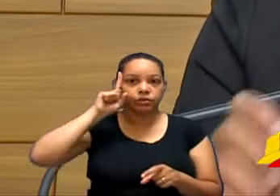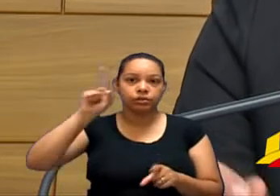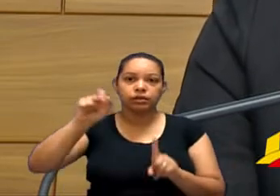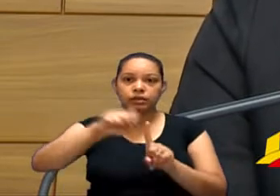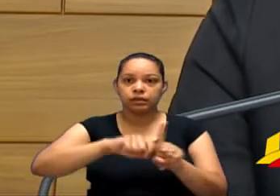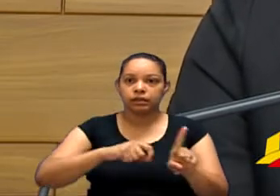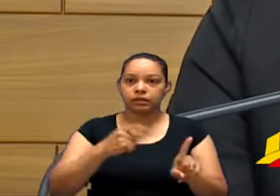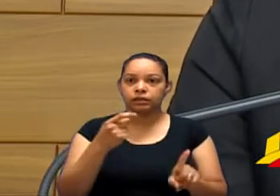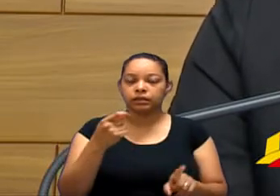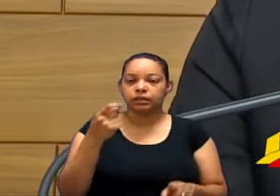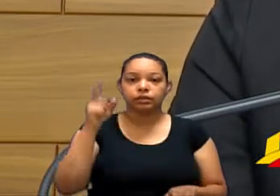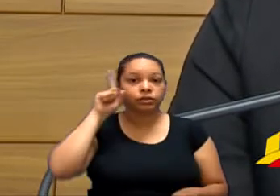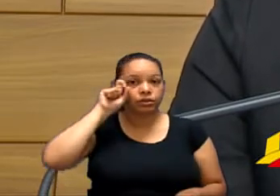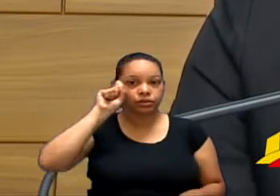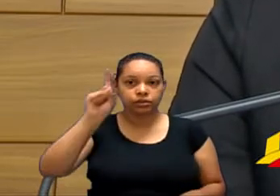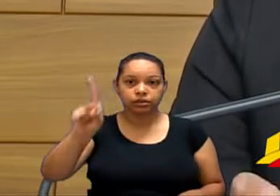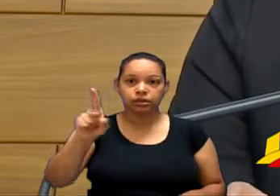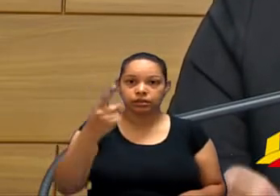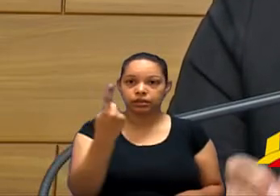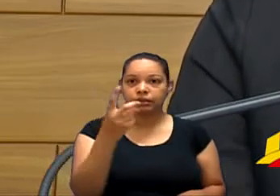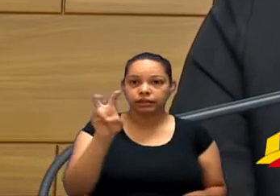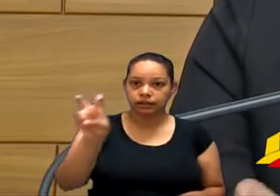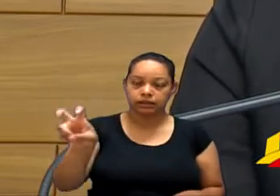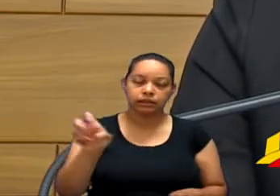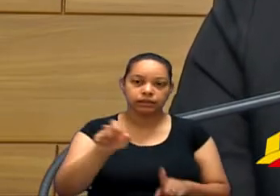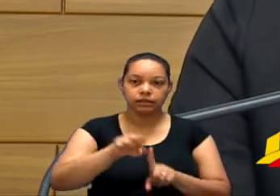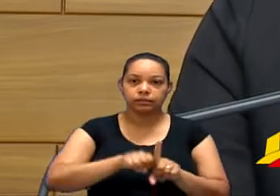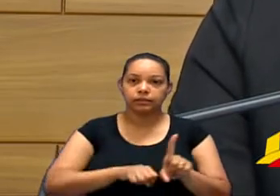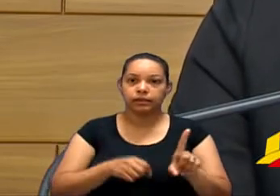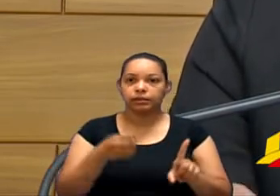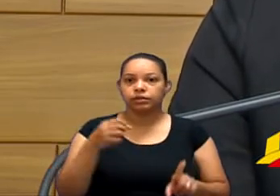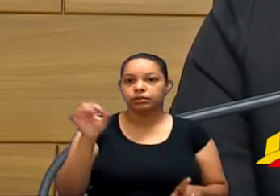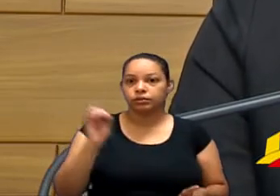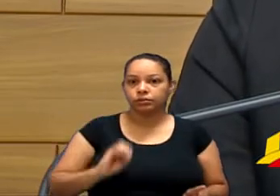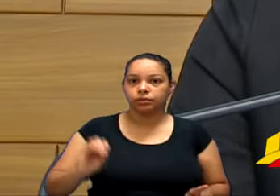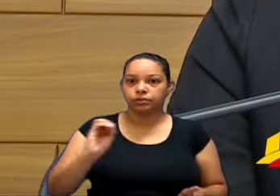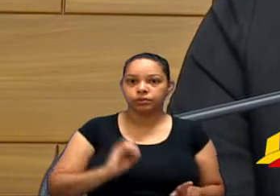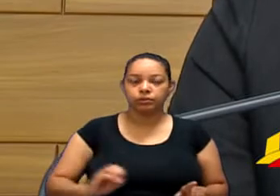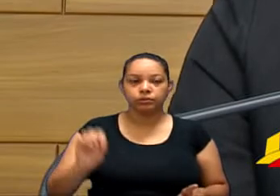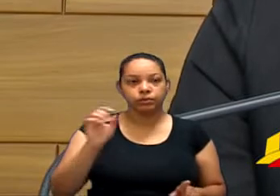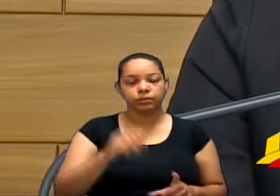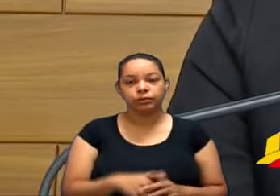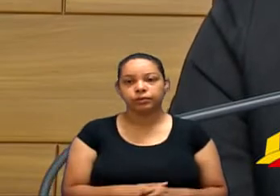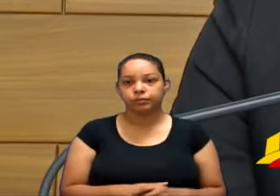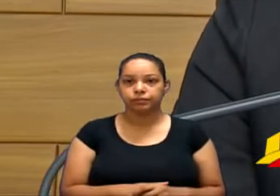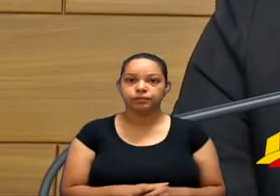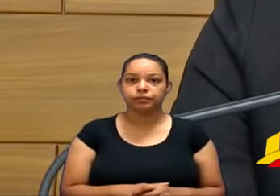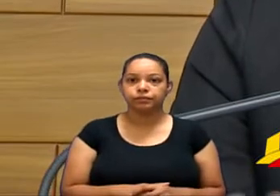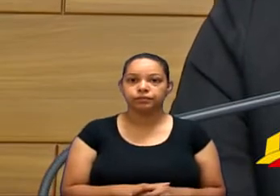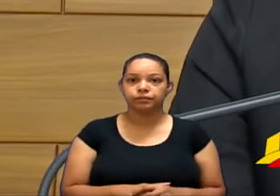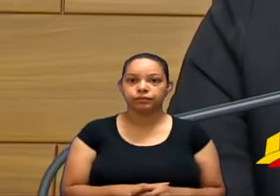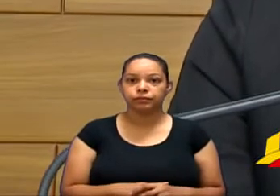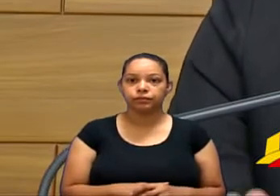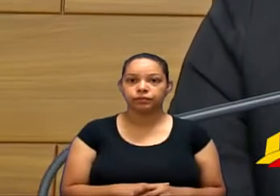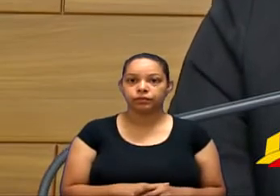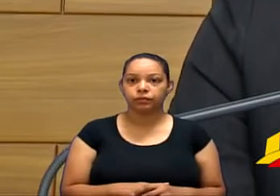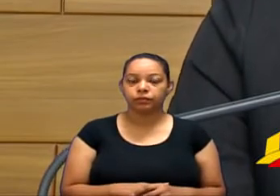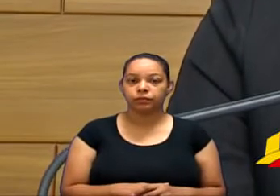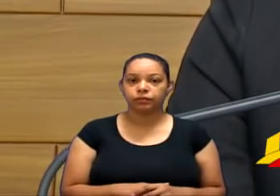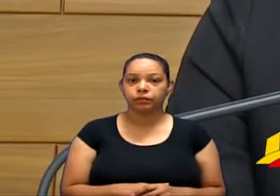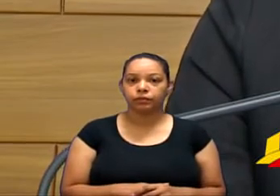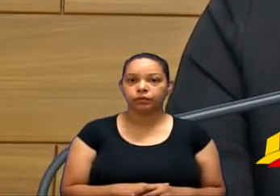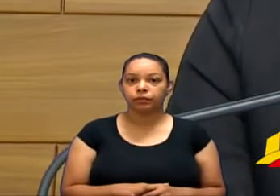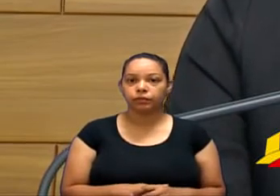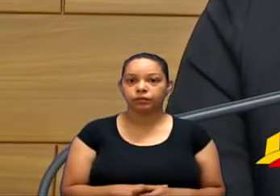neste ato representado pelo Coronel Tenente PM Fábio Sérgio do Amaral Comandante de Primeiro Batalhão batalhão da polícia